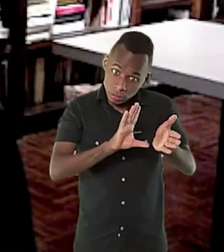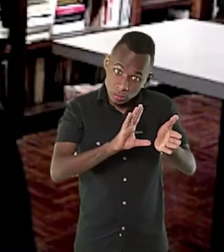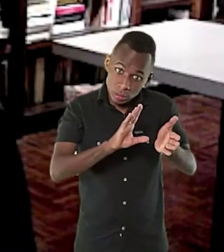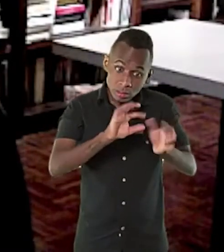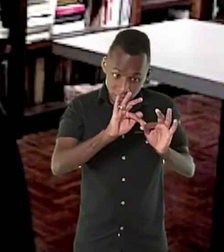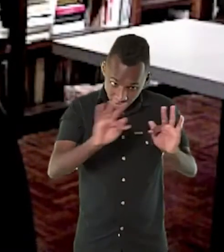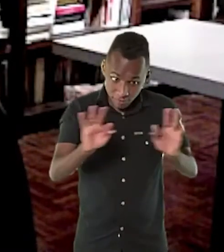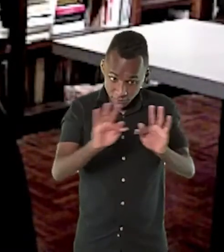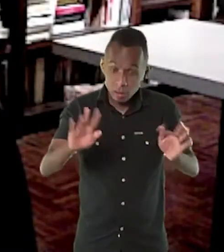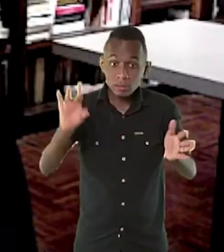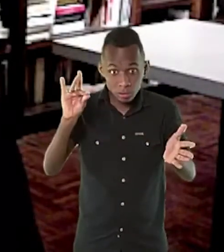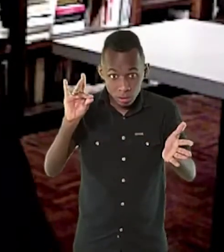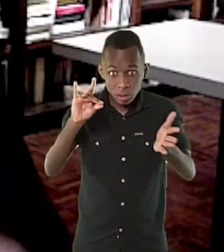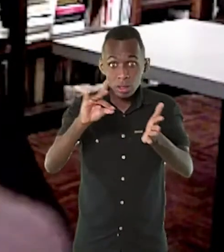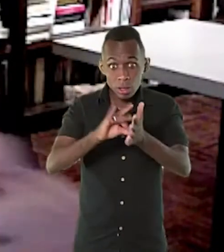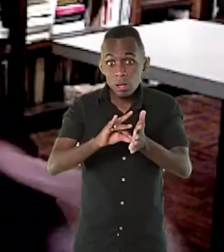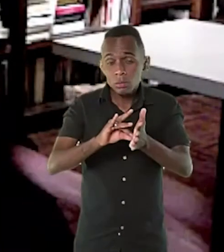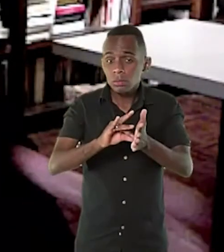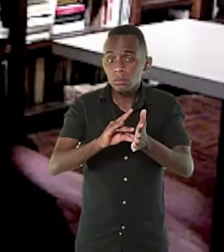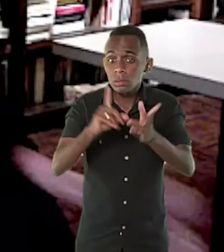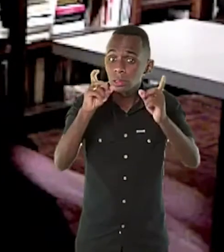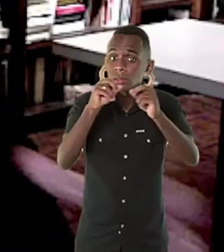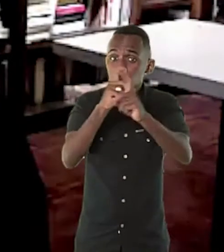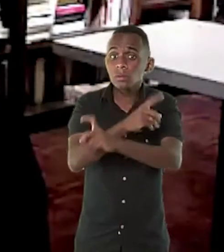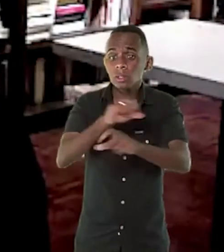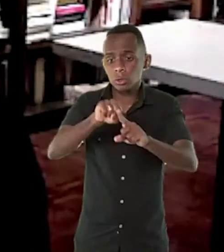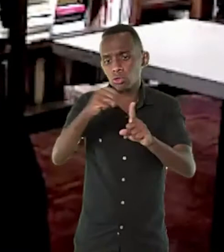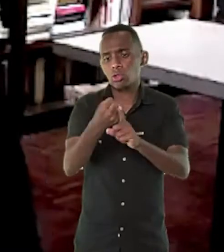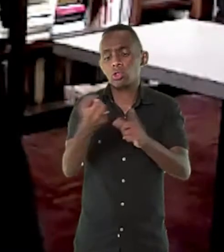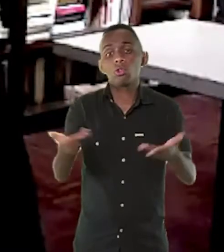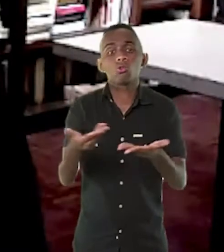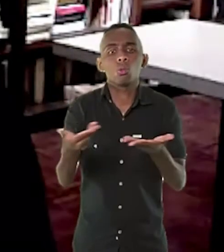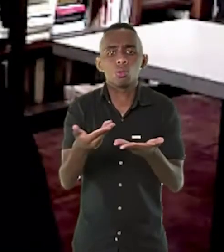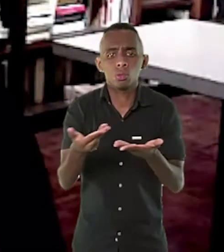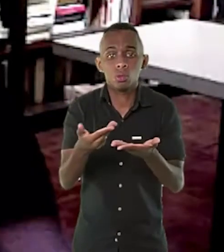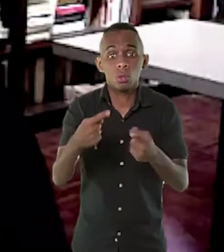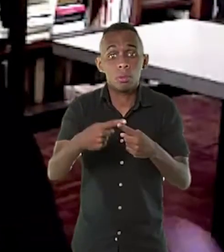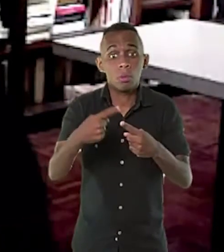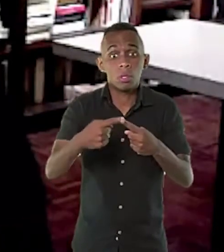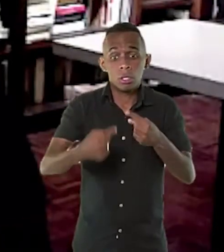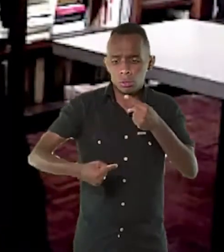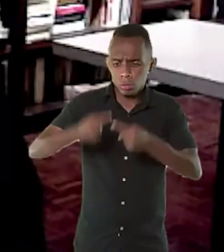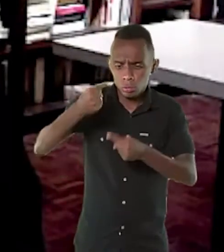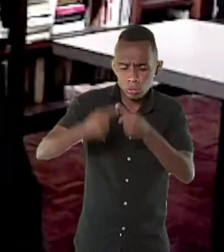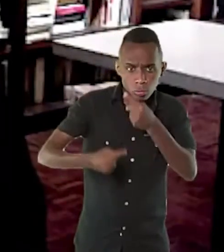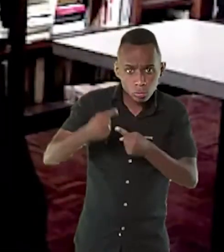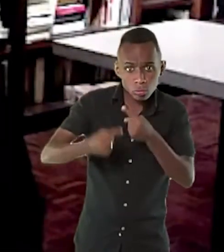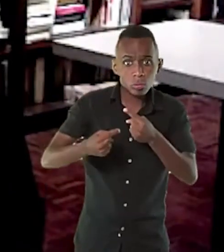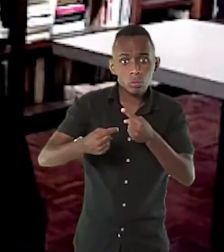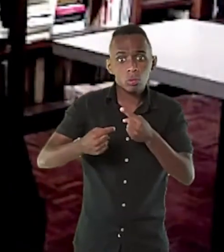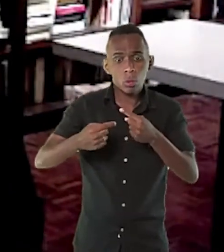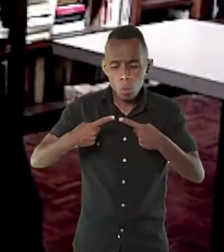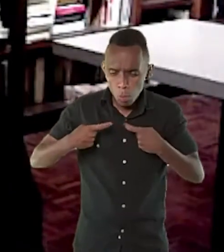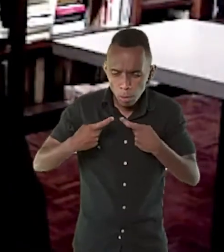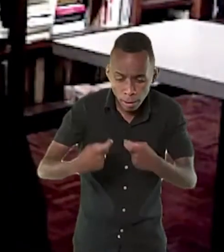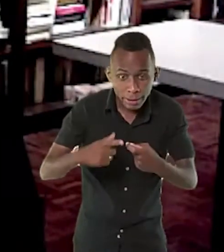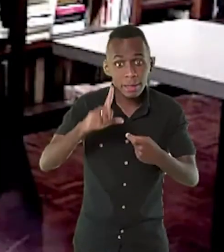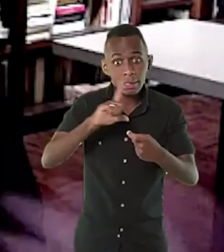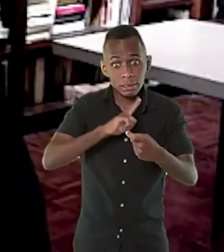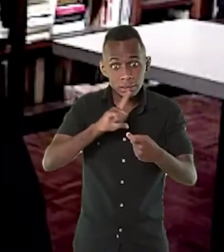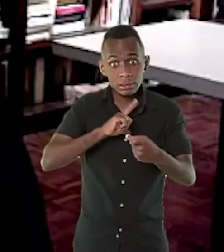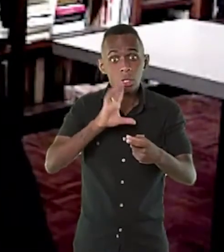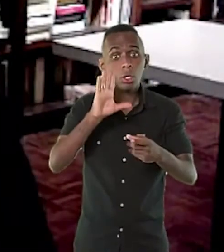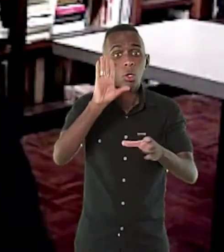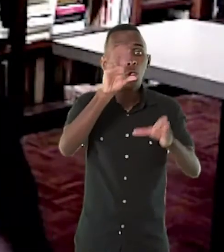contundente, muito mais perversa. Então, há uma disputa pela ocupação das redes, o